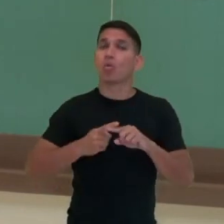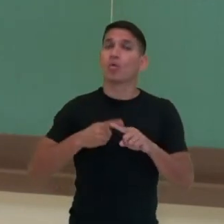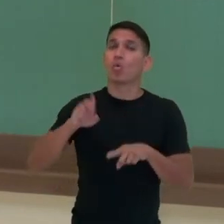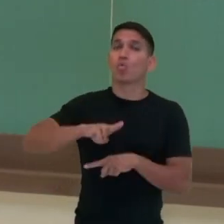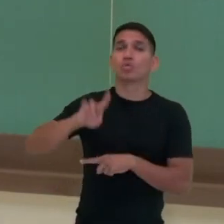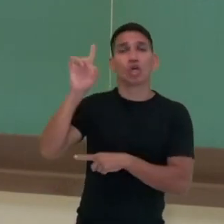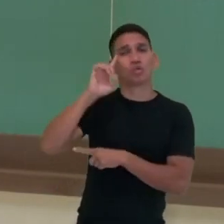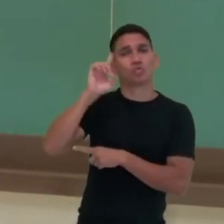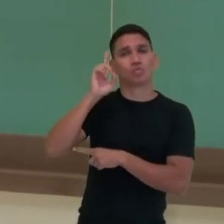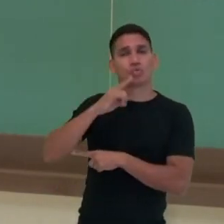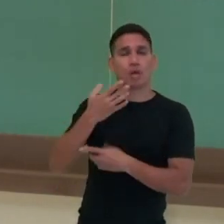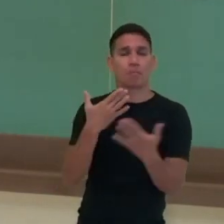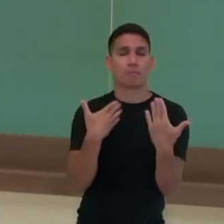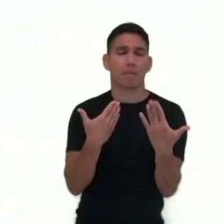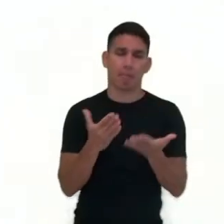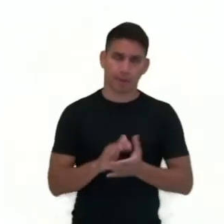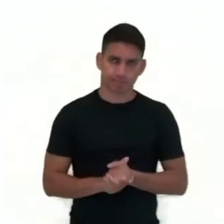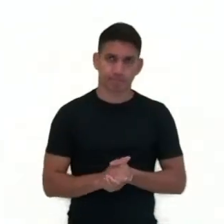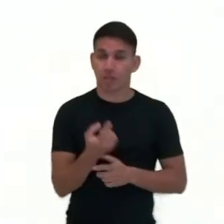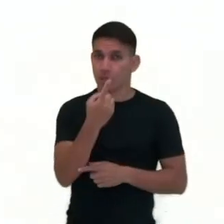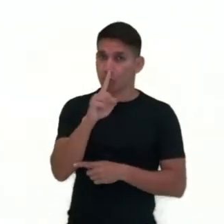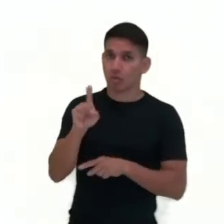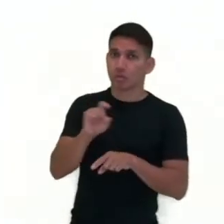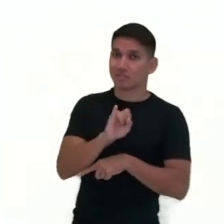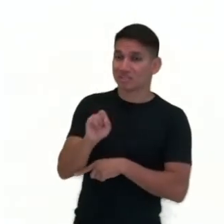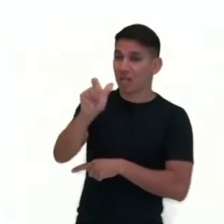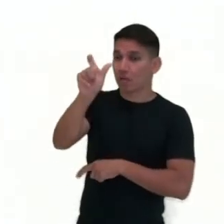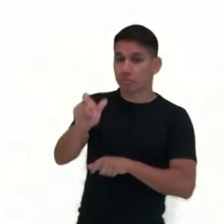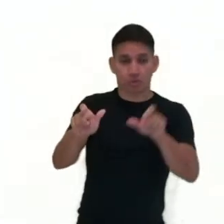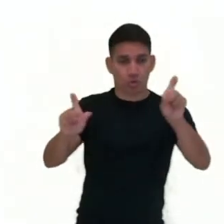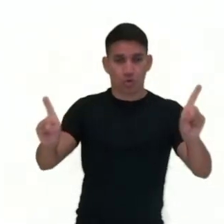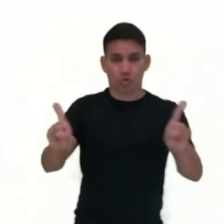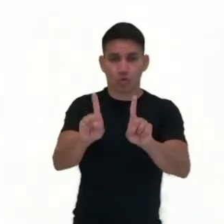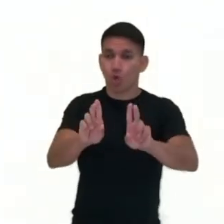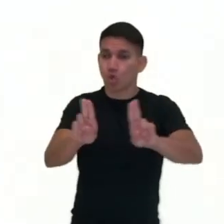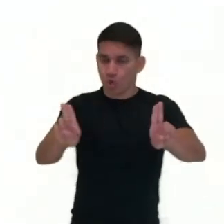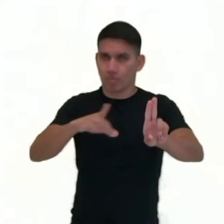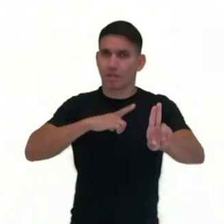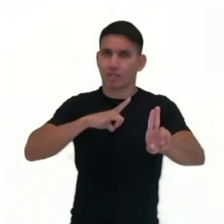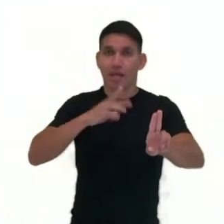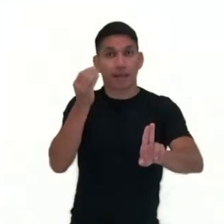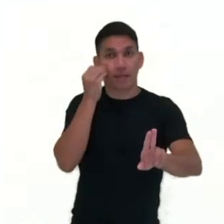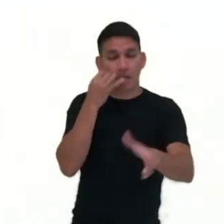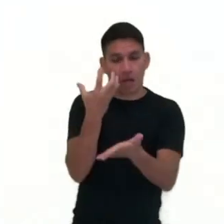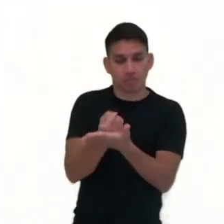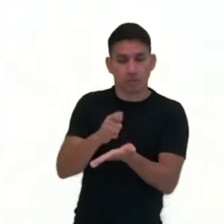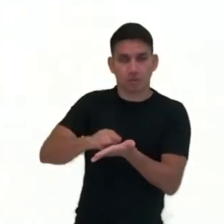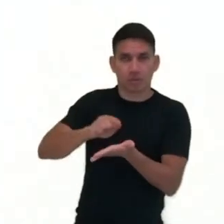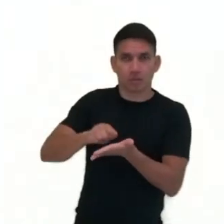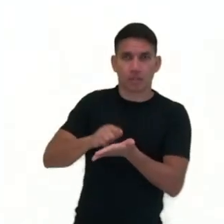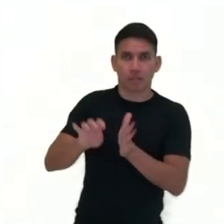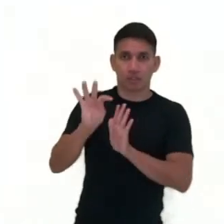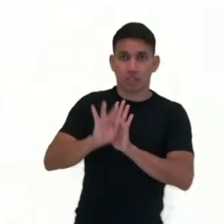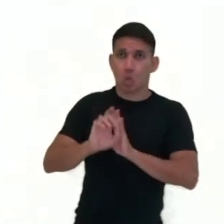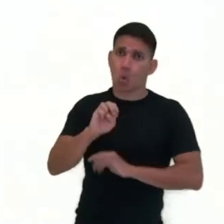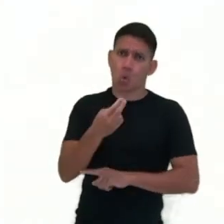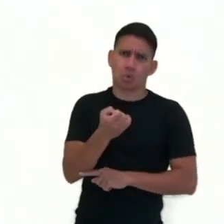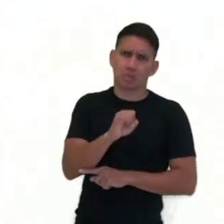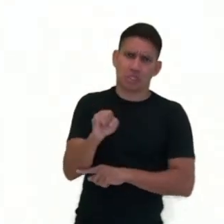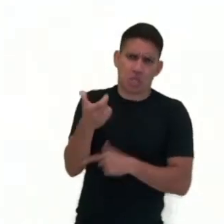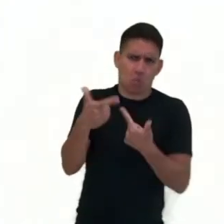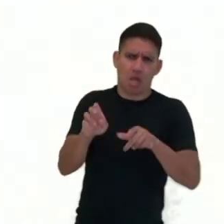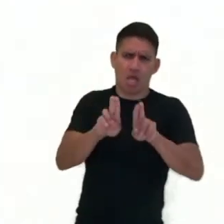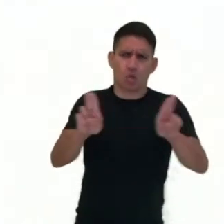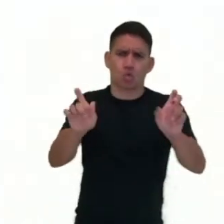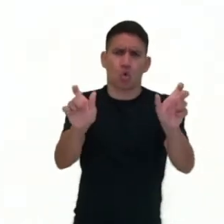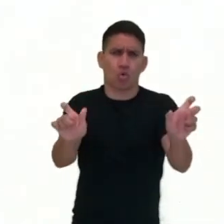fim, se os personagens tiverem um nome, né, procure registrar esses nomes dentro do texto. Ou, se você não quiser usar o nome